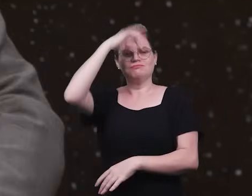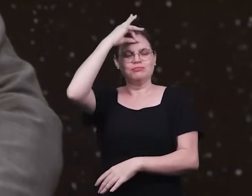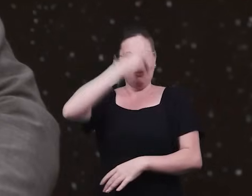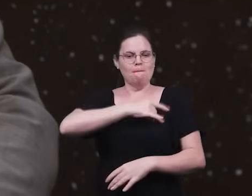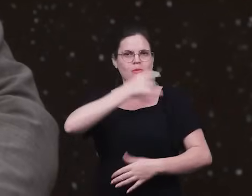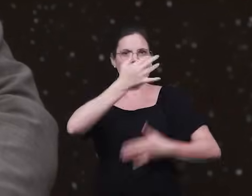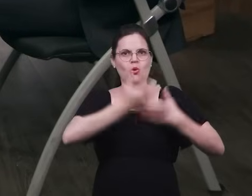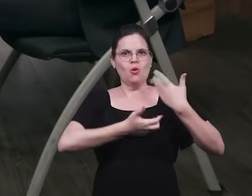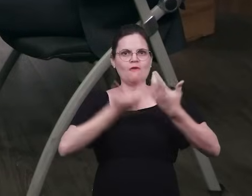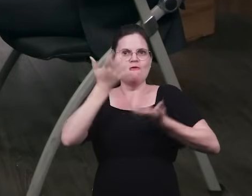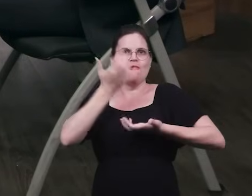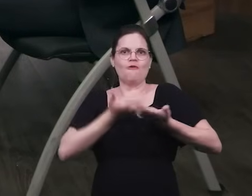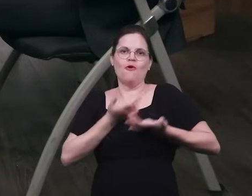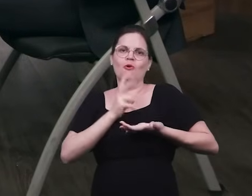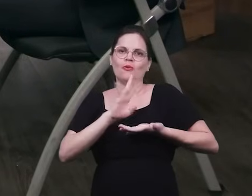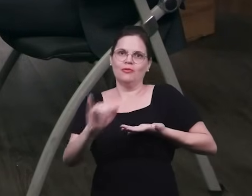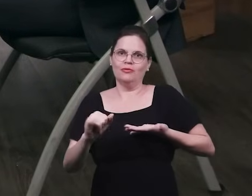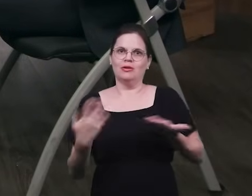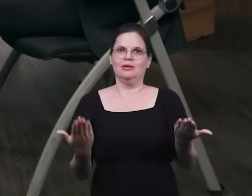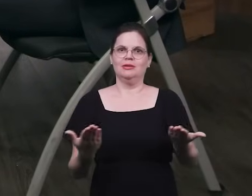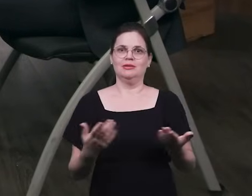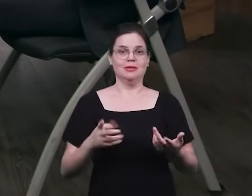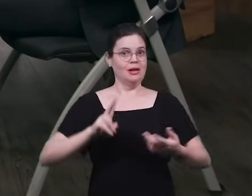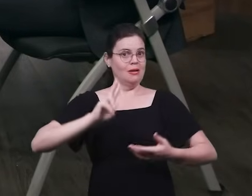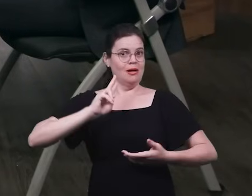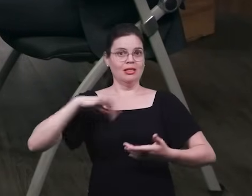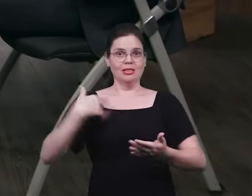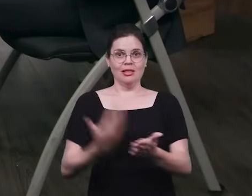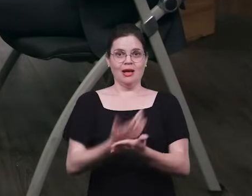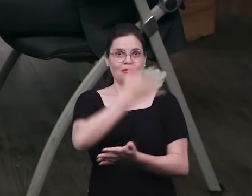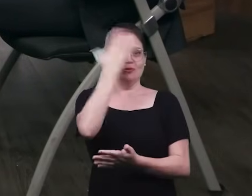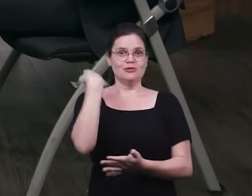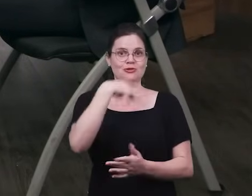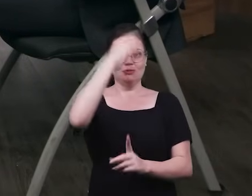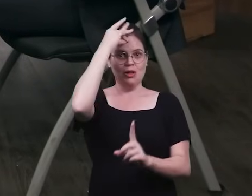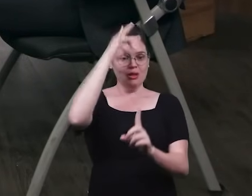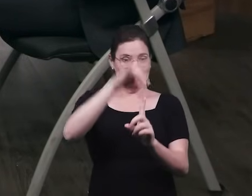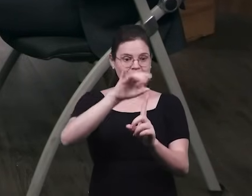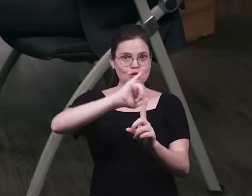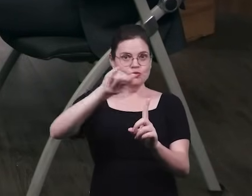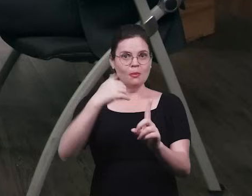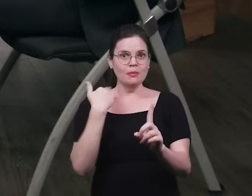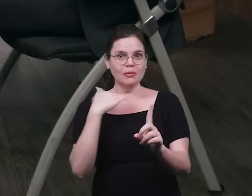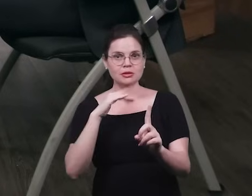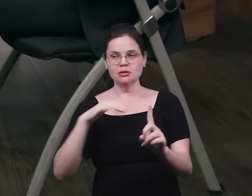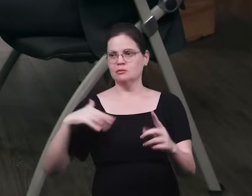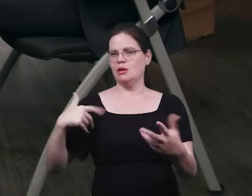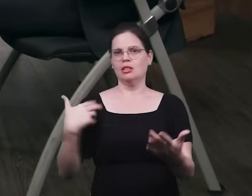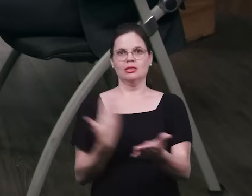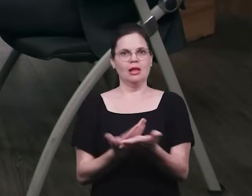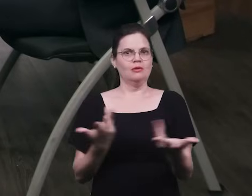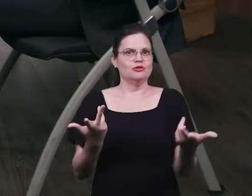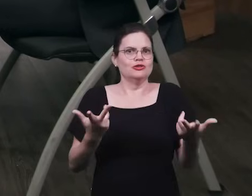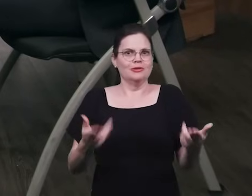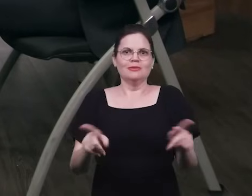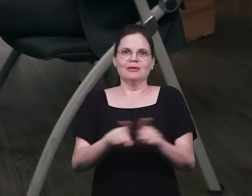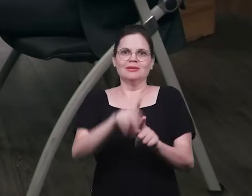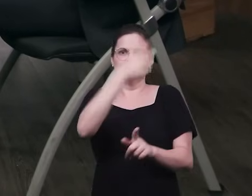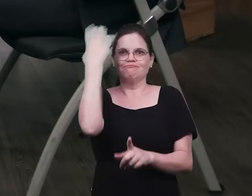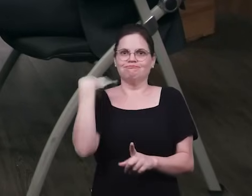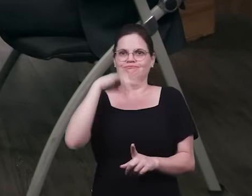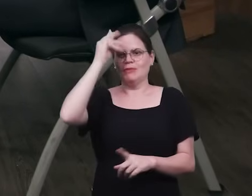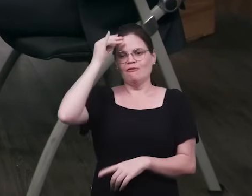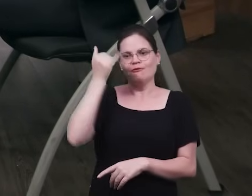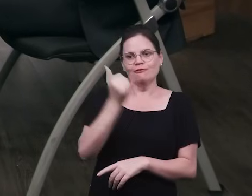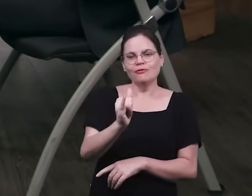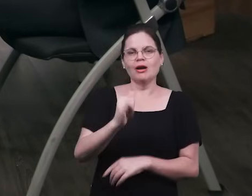o homem Deus coisa que chama atenção é porque João conhecido como João Batista a pregação